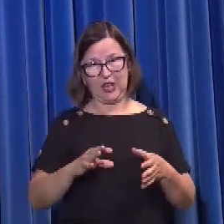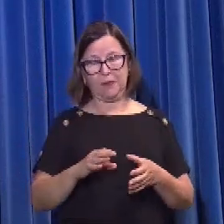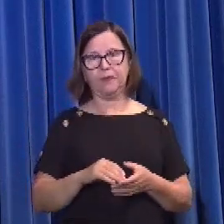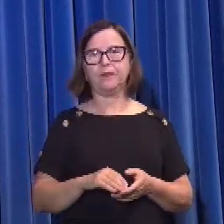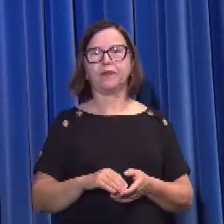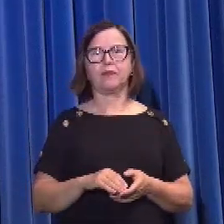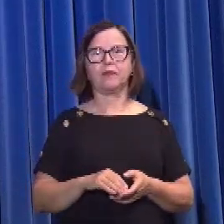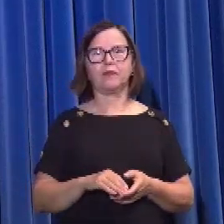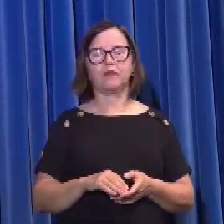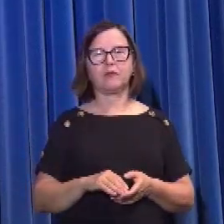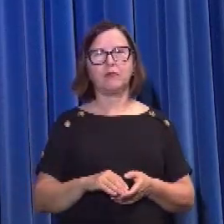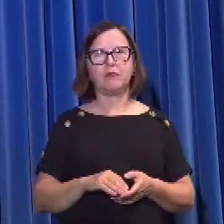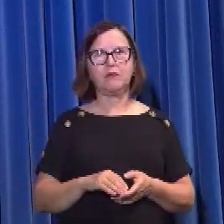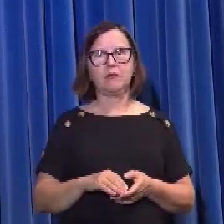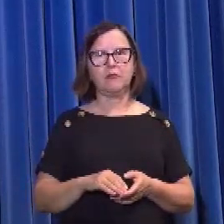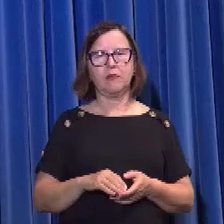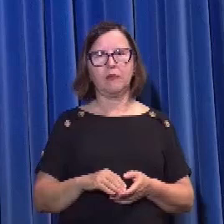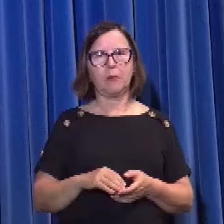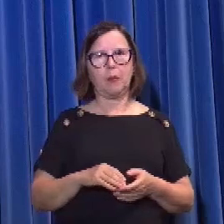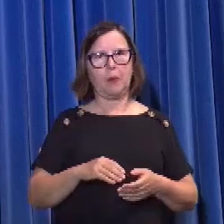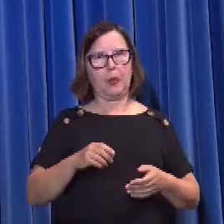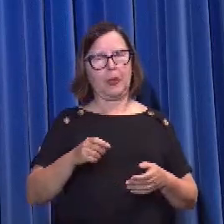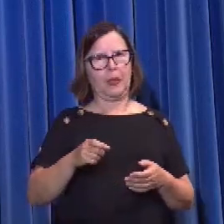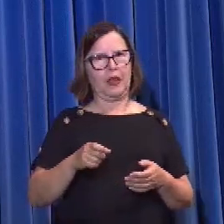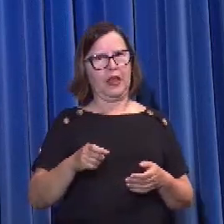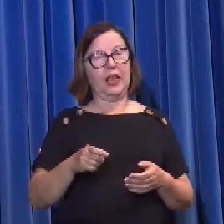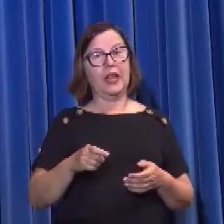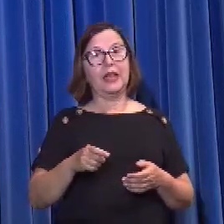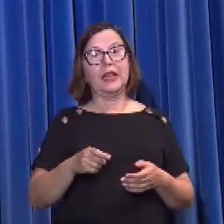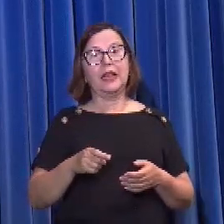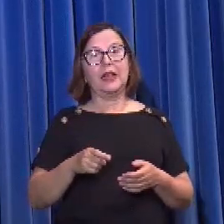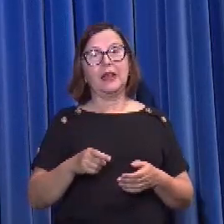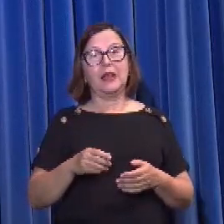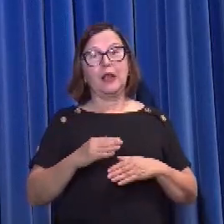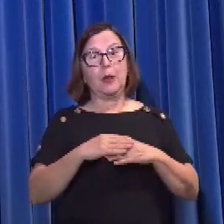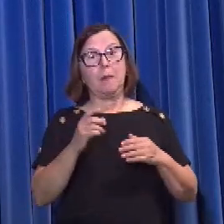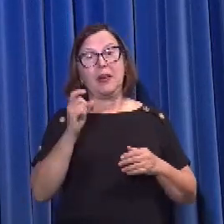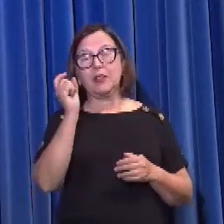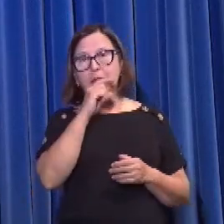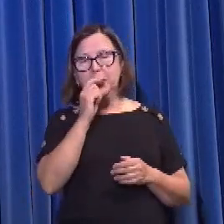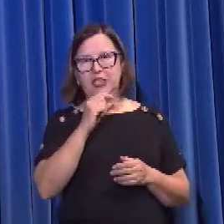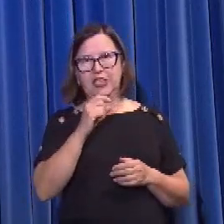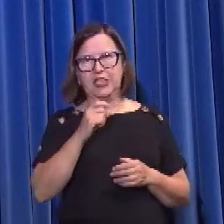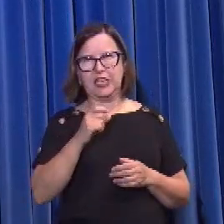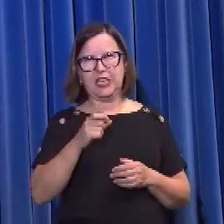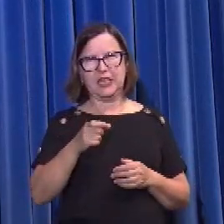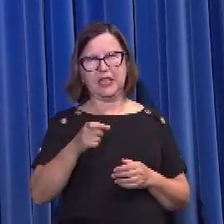são inimigos e estão na mesma categoria é outra mentira. Isso não existe.